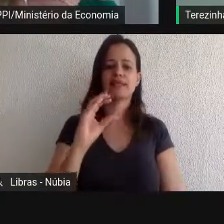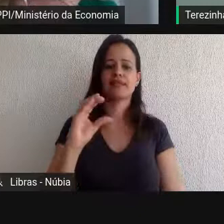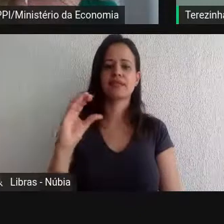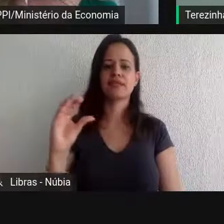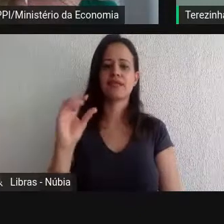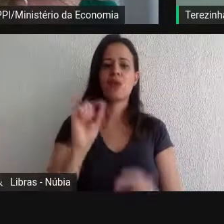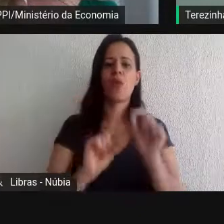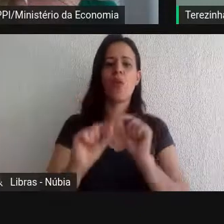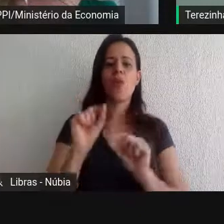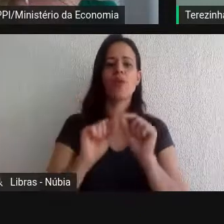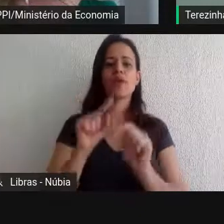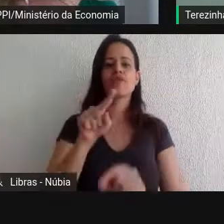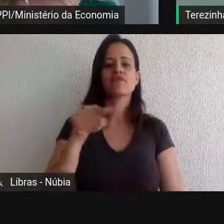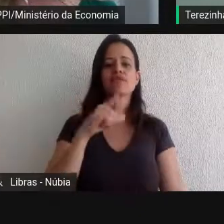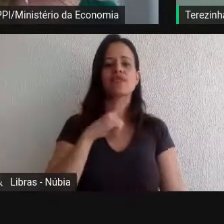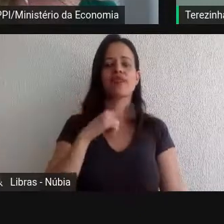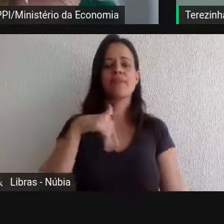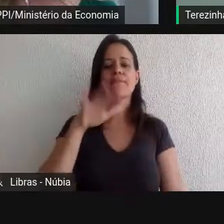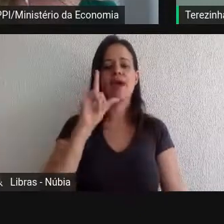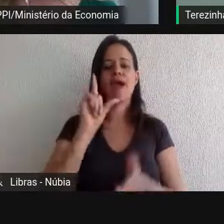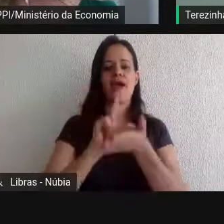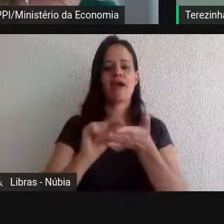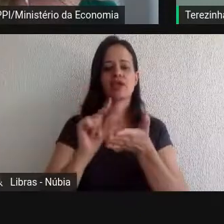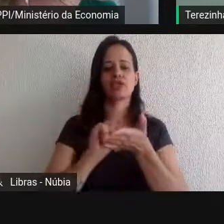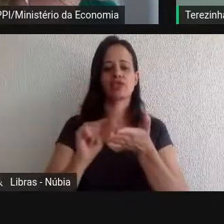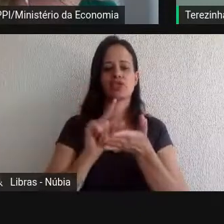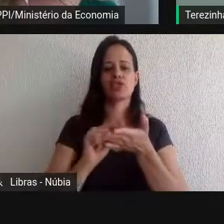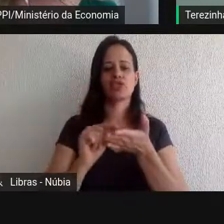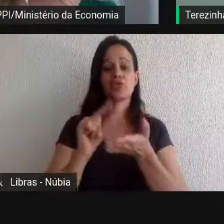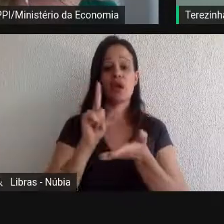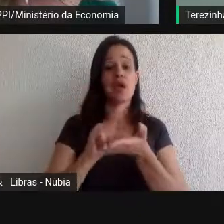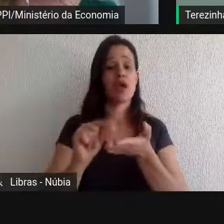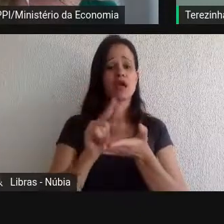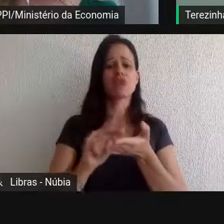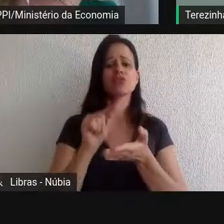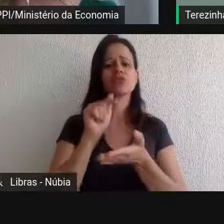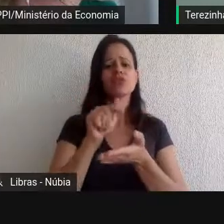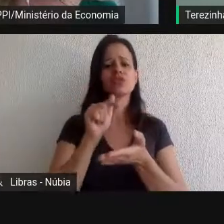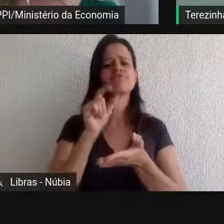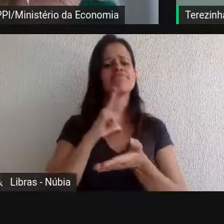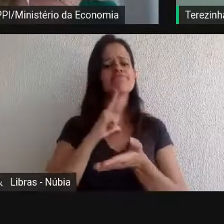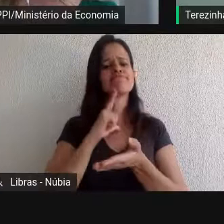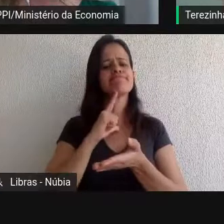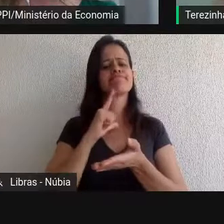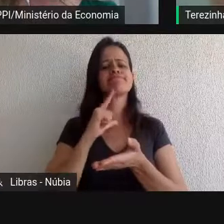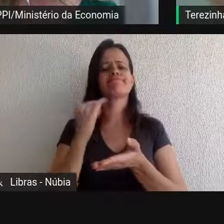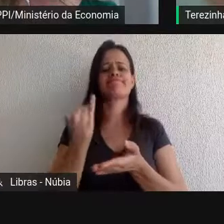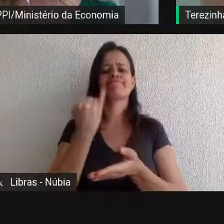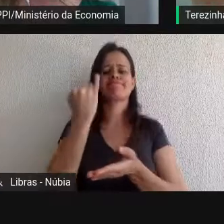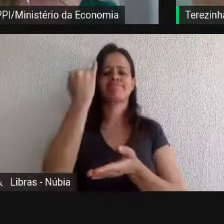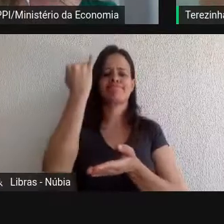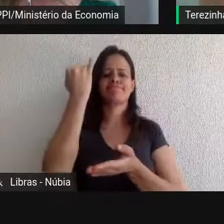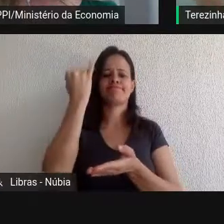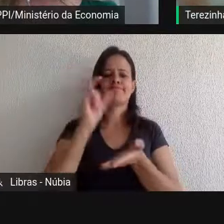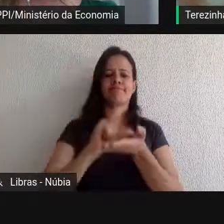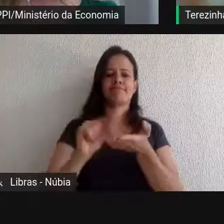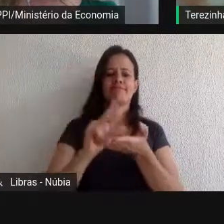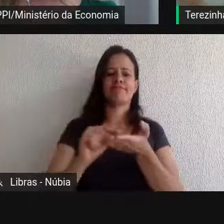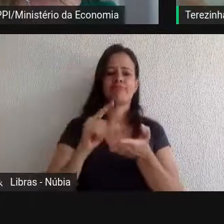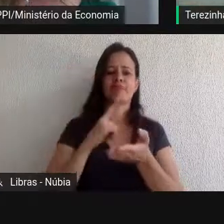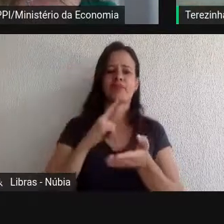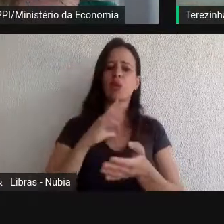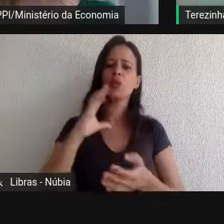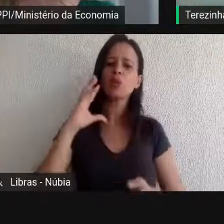vocês têm mais são artigos científicos. Por quê? Os artigos científicos, eles estão no topo, né? No topo